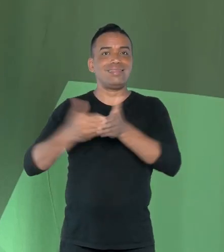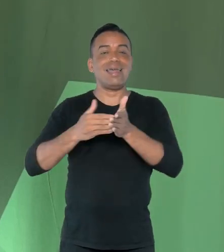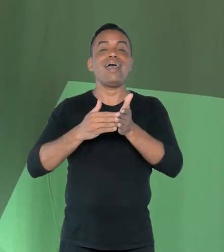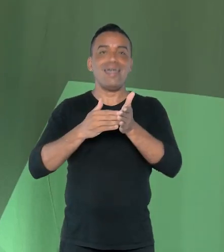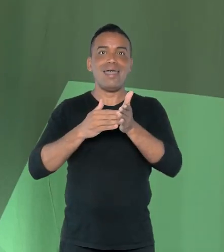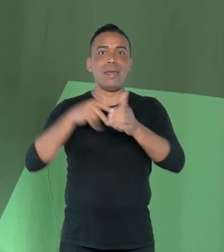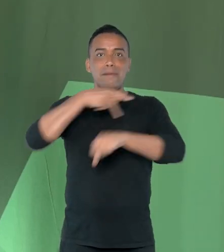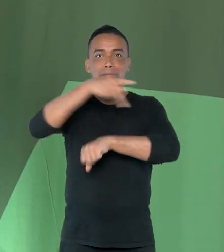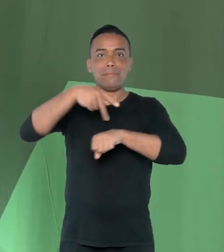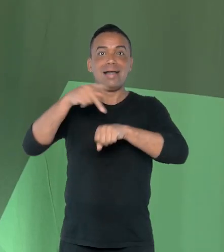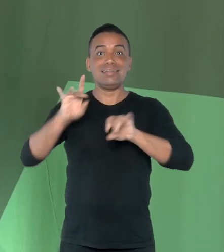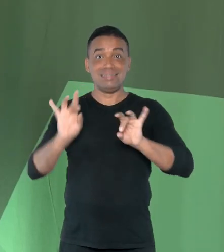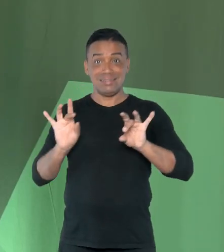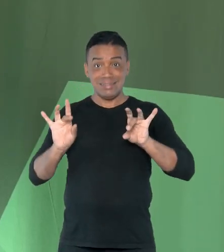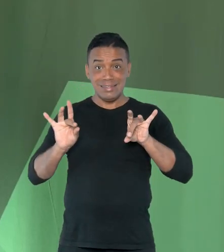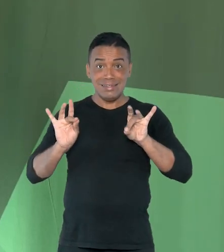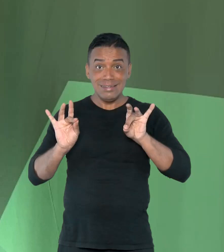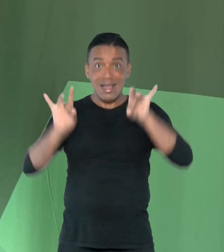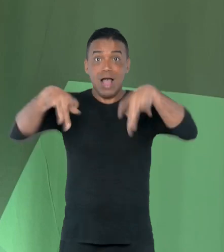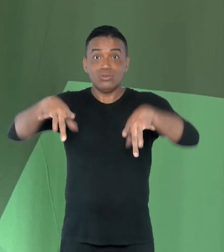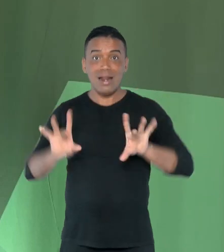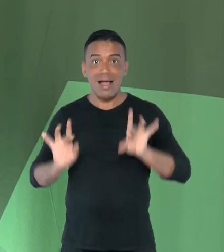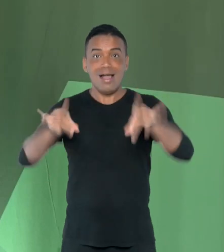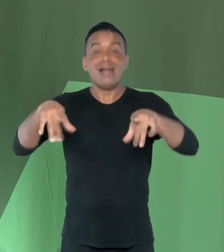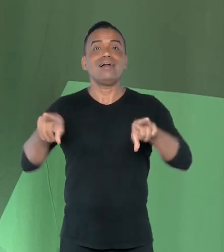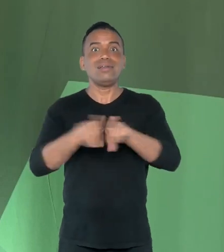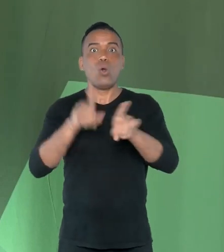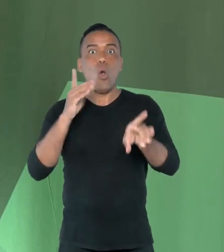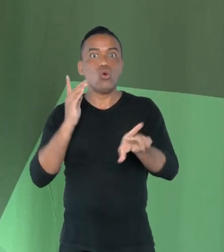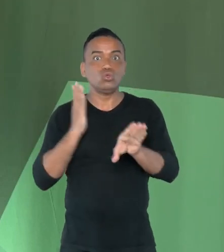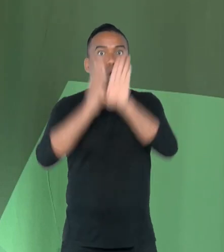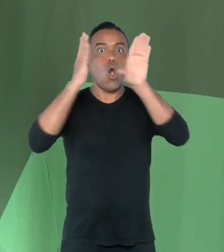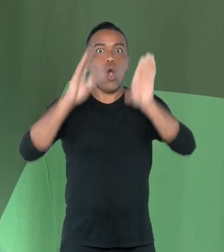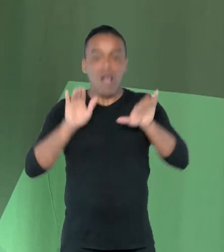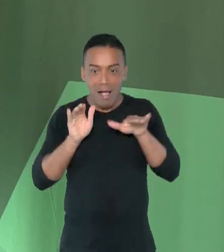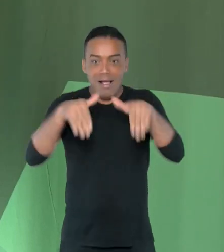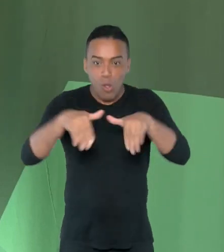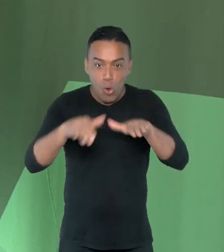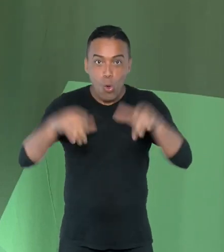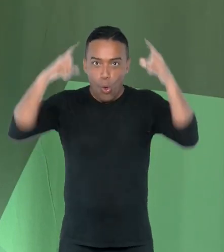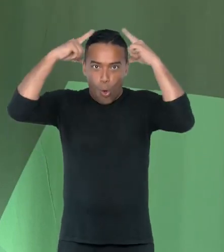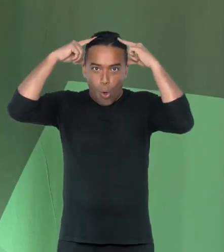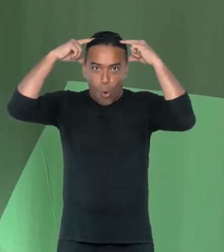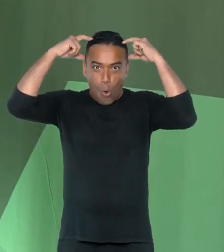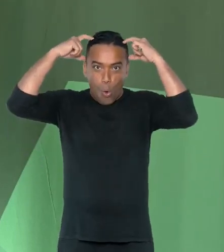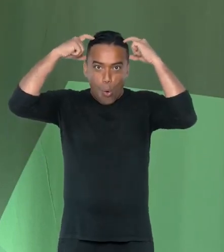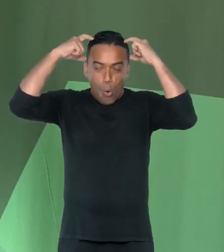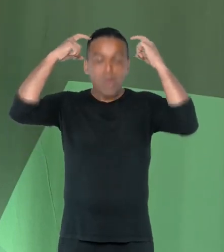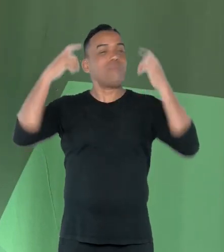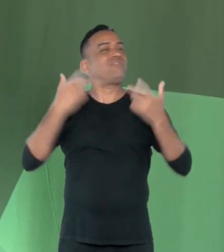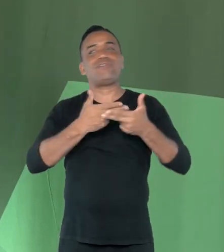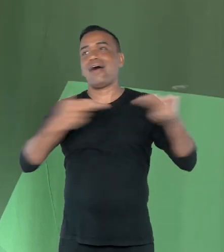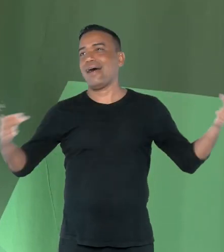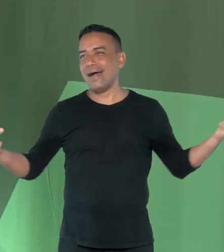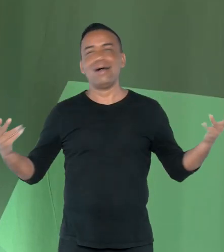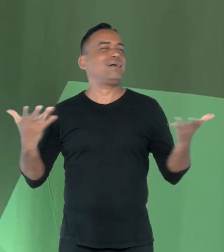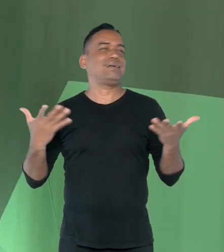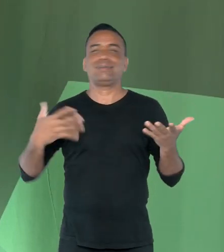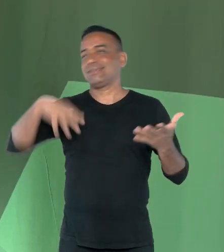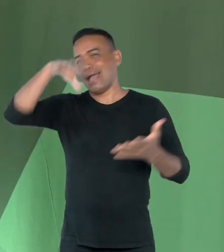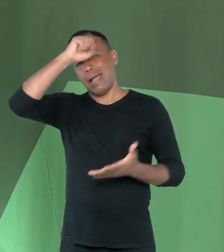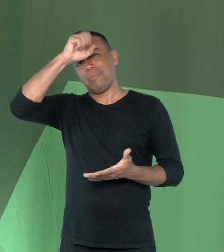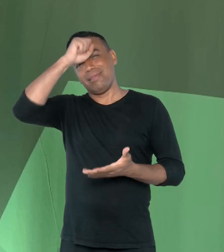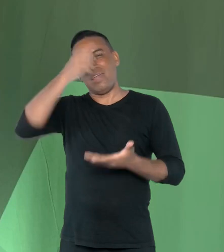só cangurus e coalas, mas também pessoas de diversas nacionalidades e culturas, e aprendeu muito com